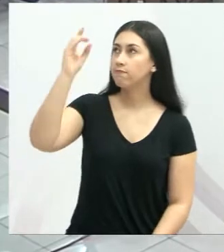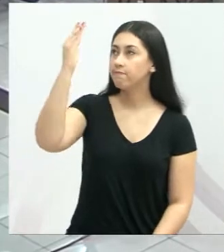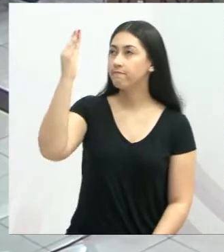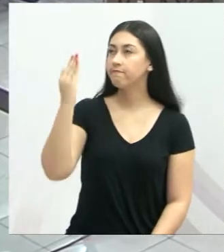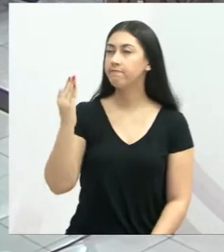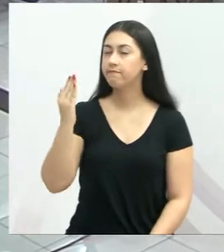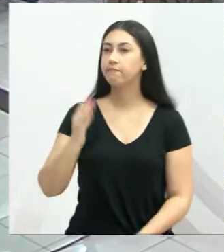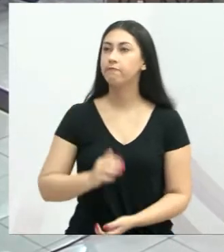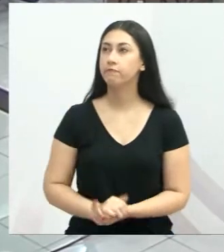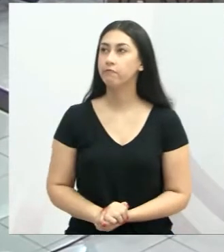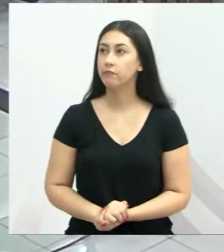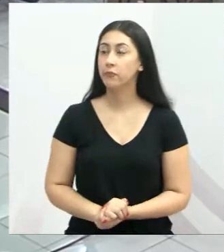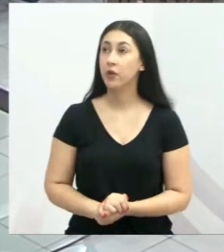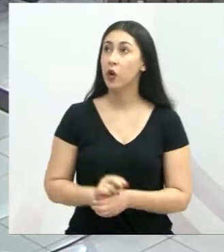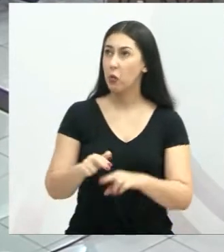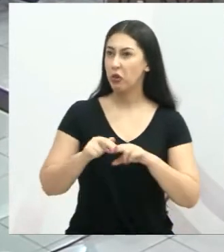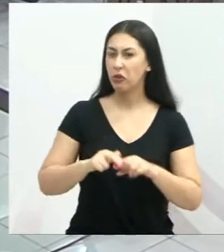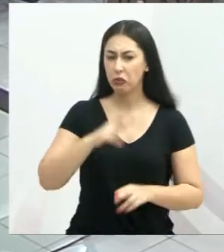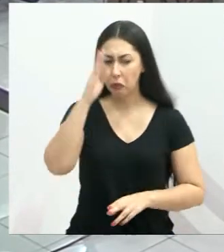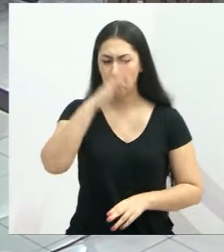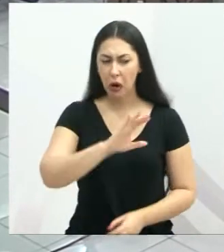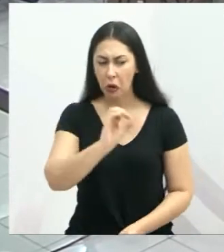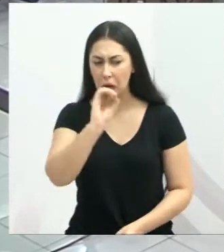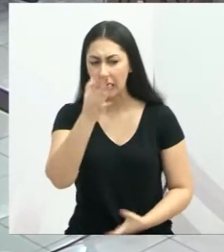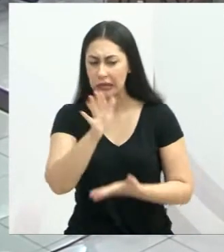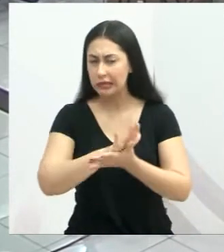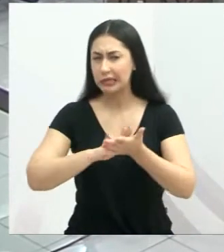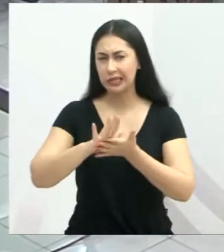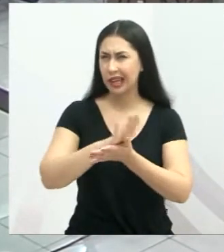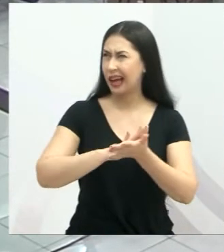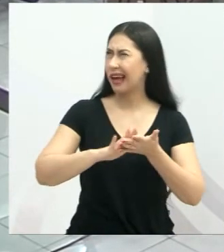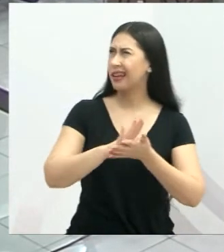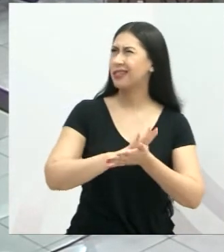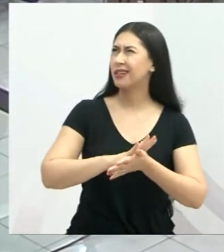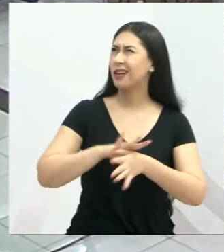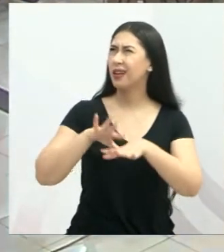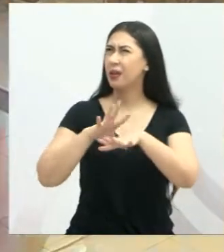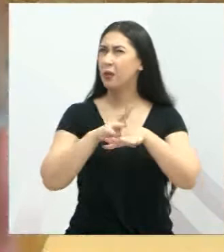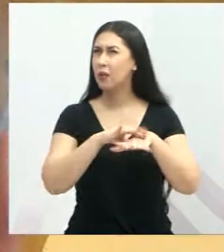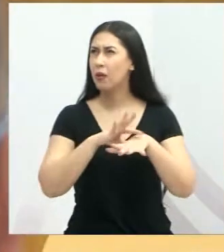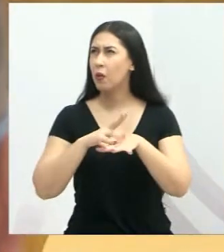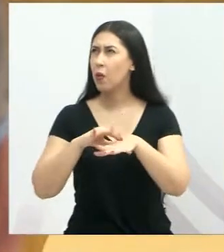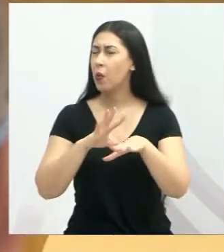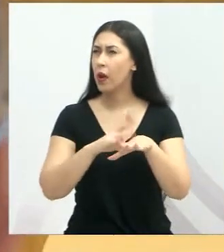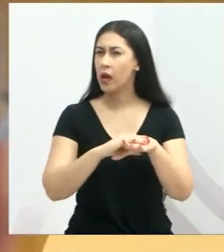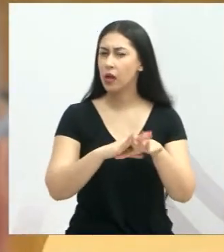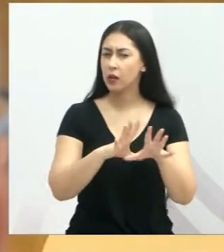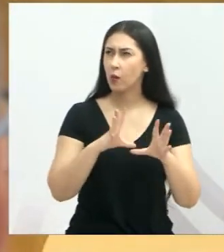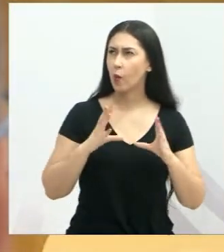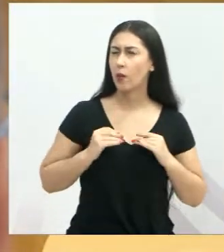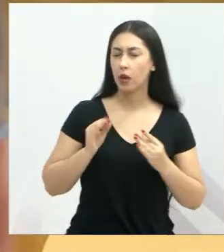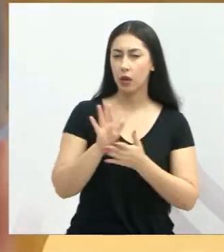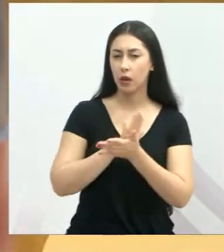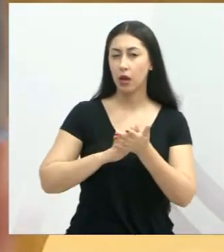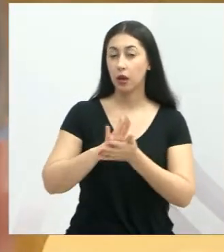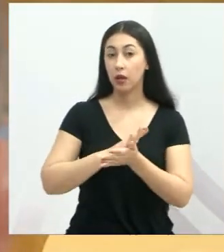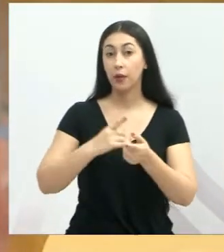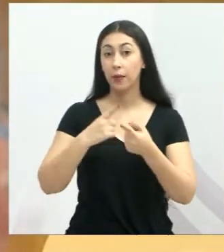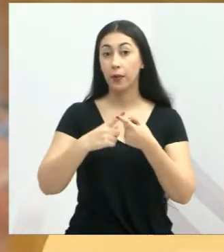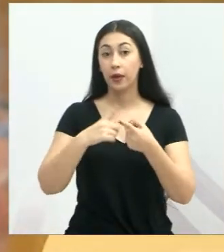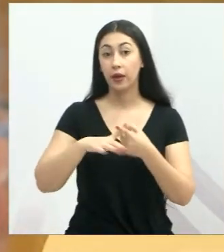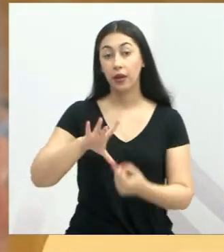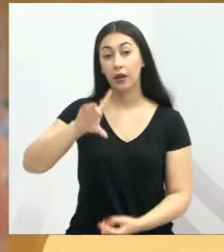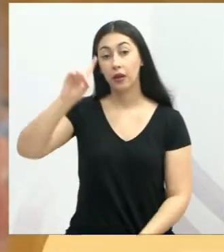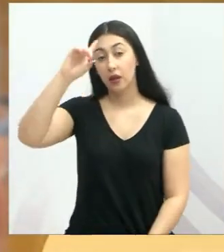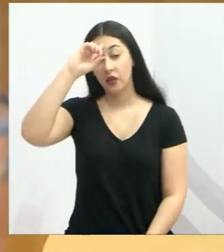Nenhum mal te sucederá, nem praga alguma chegará à tua tenda, porque aos seus anjos